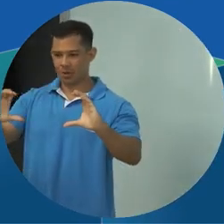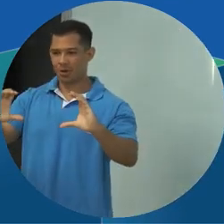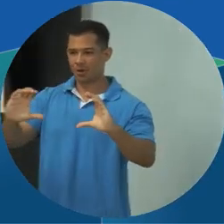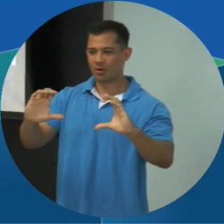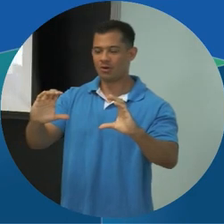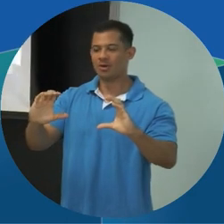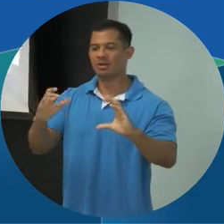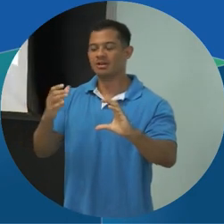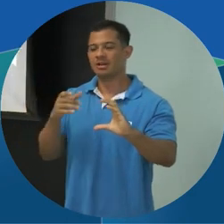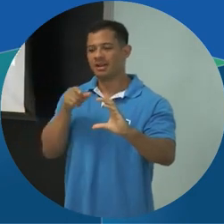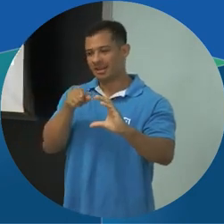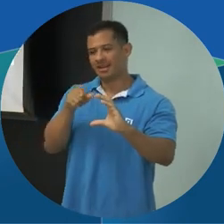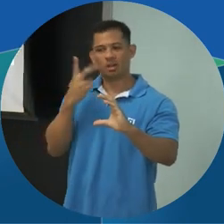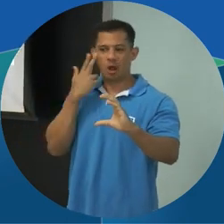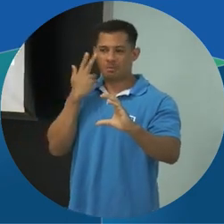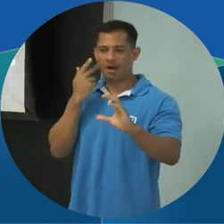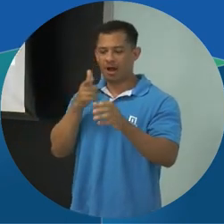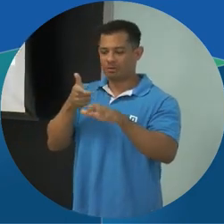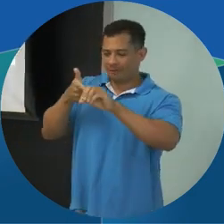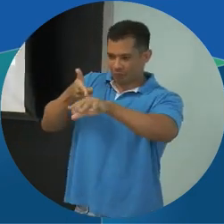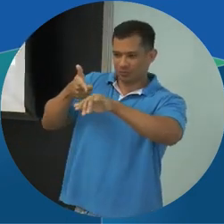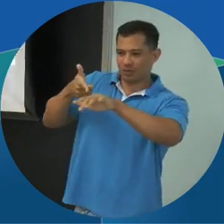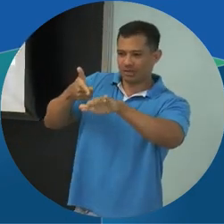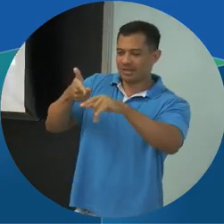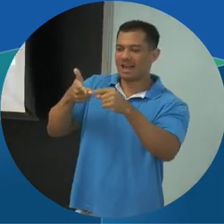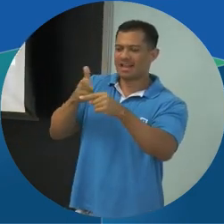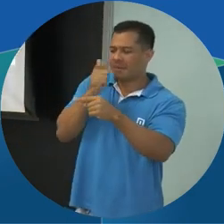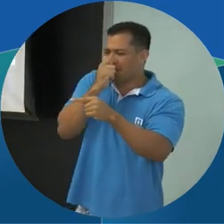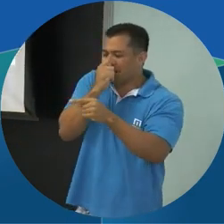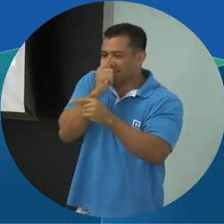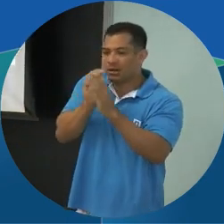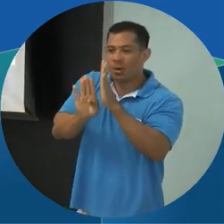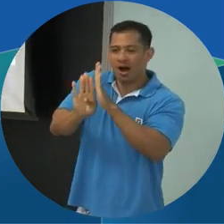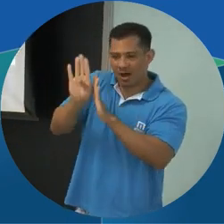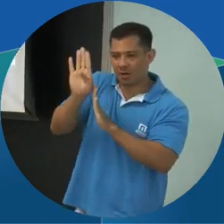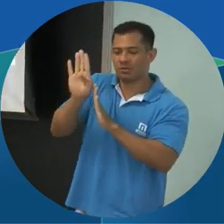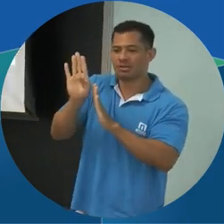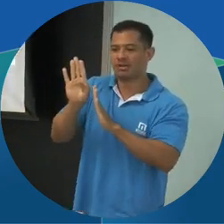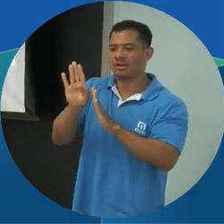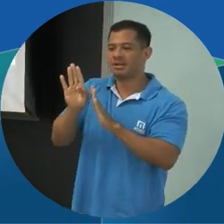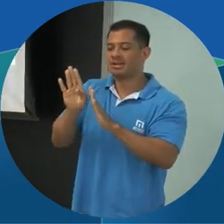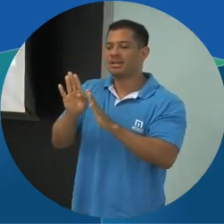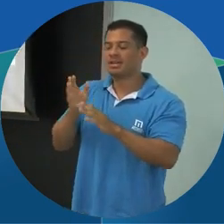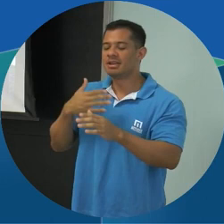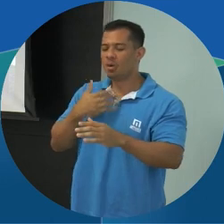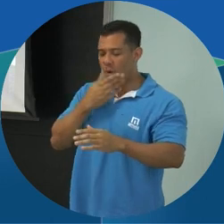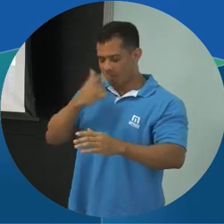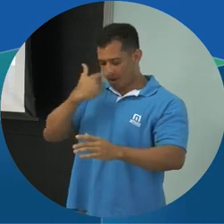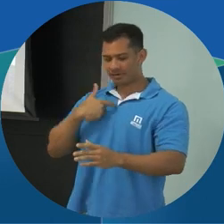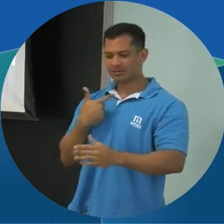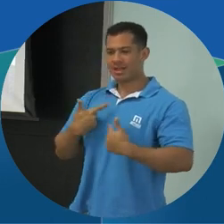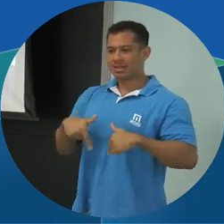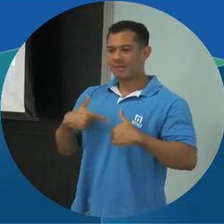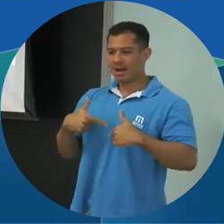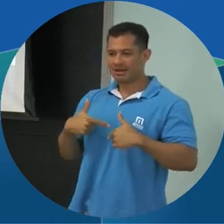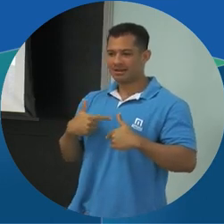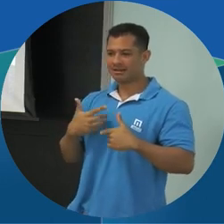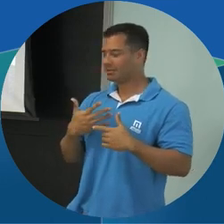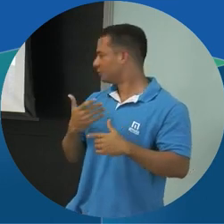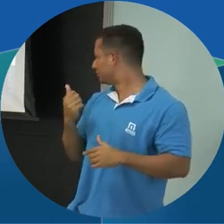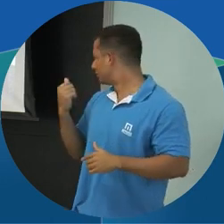está funcionando, né? A ultra alta pressão com toda a vazão, e o operador está ali, ó, está trabalhando ali na